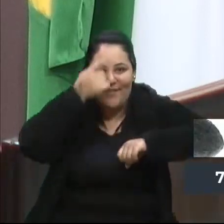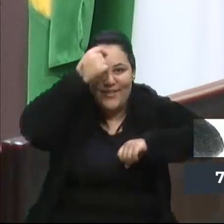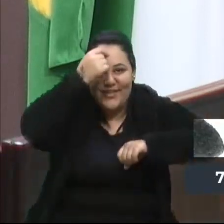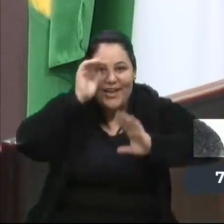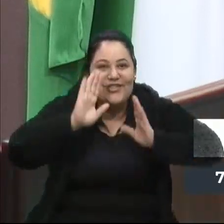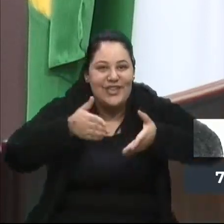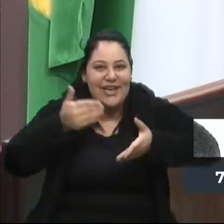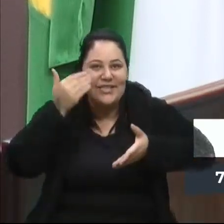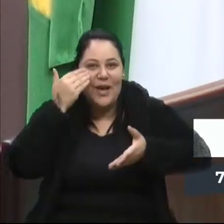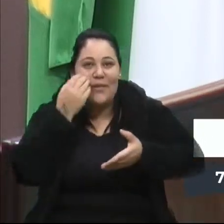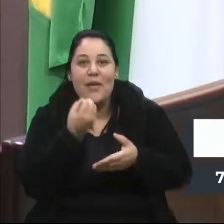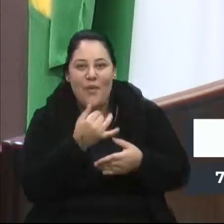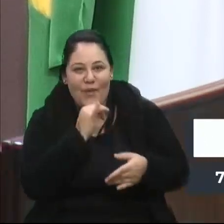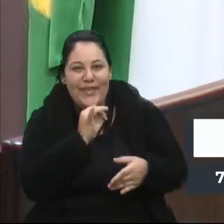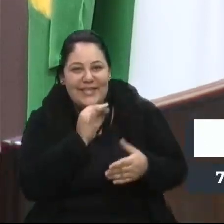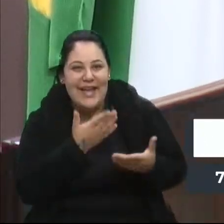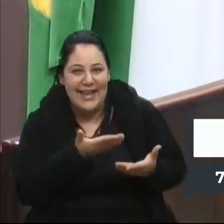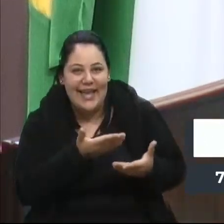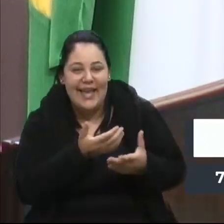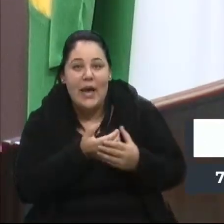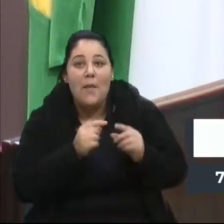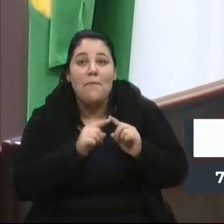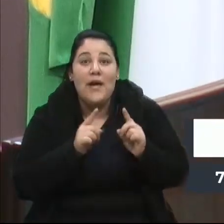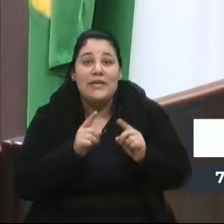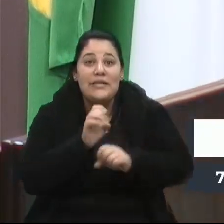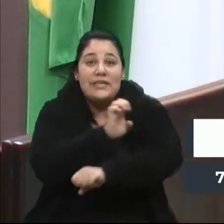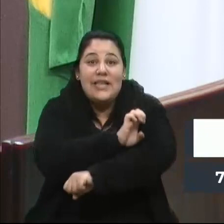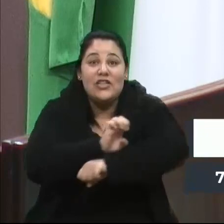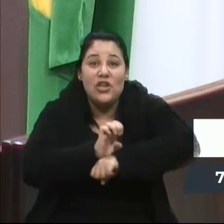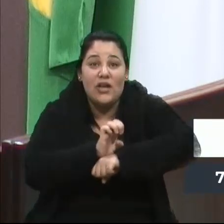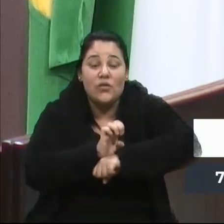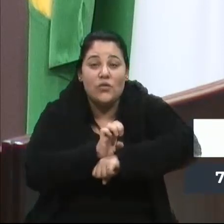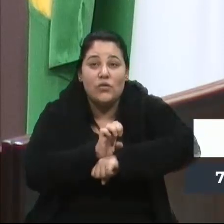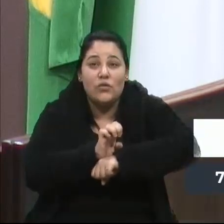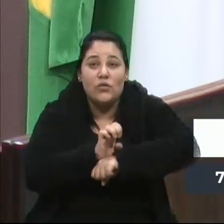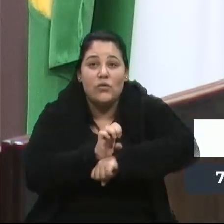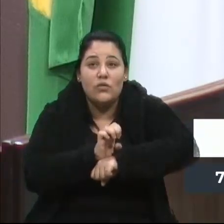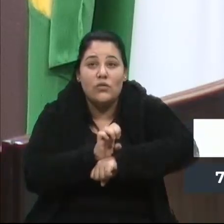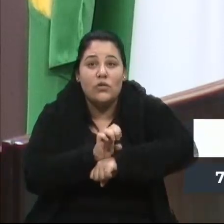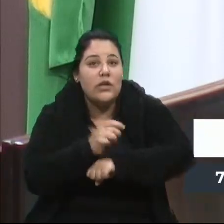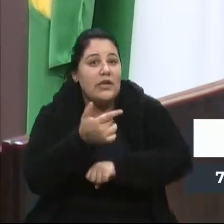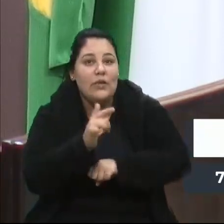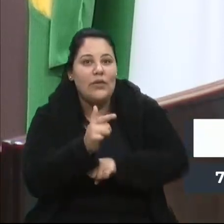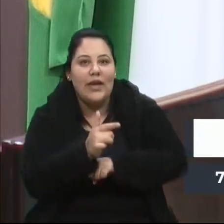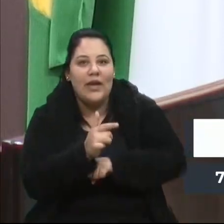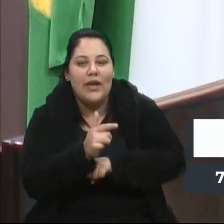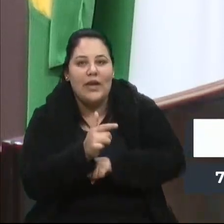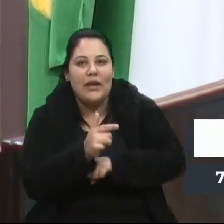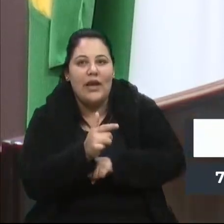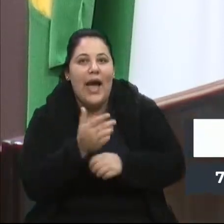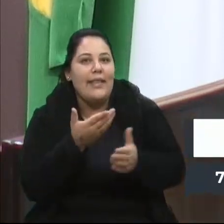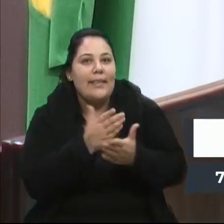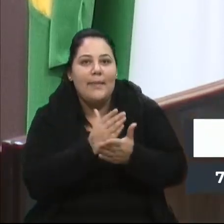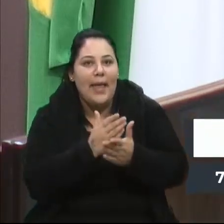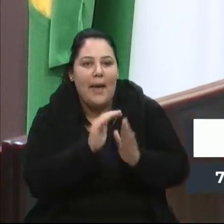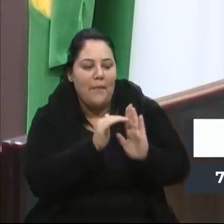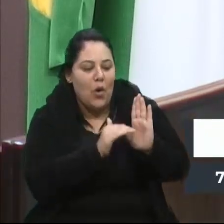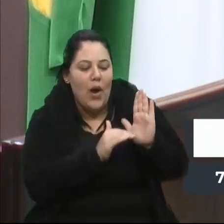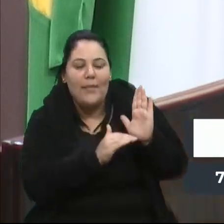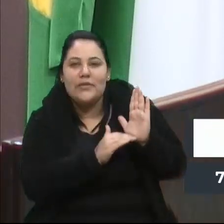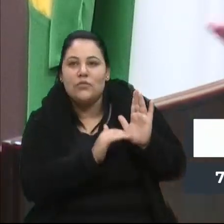poder ir já testando isso. Mas são estagiários que não vão, de forma alguma, intervir ou interferir na